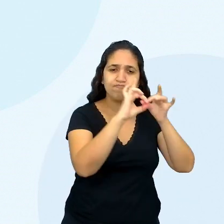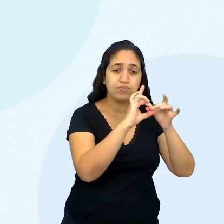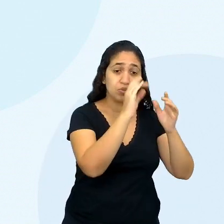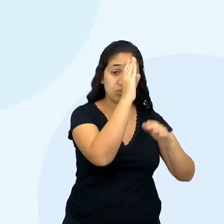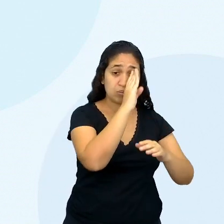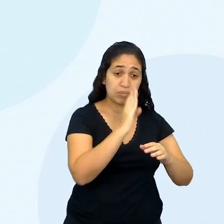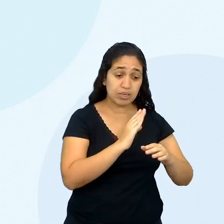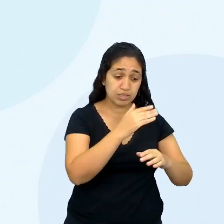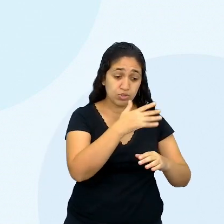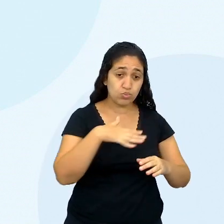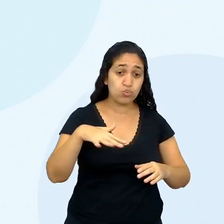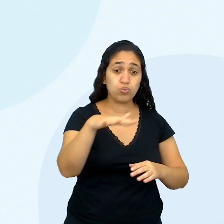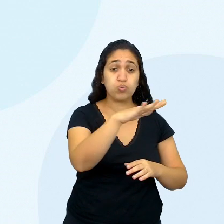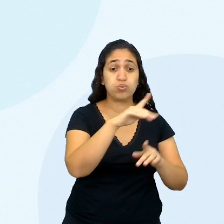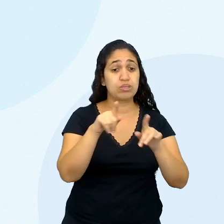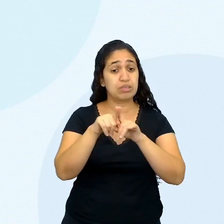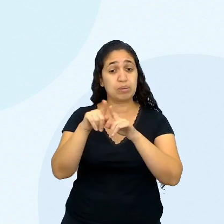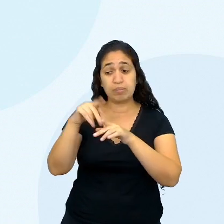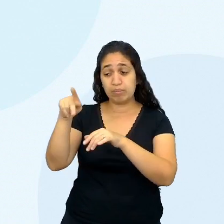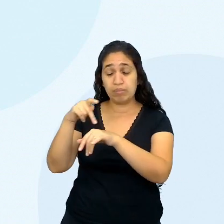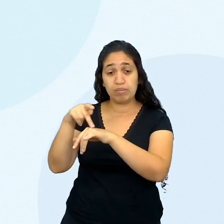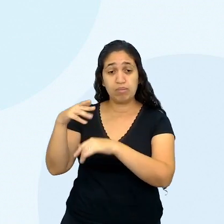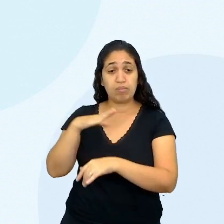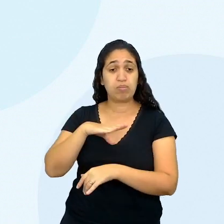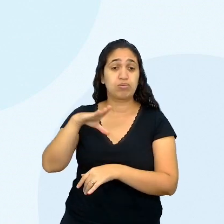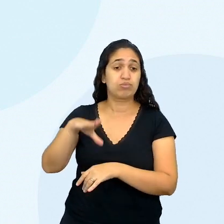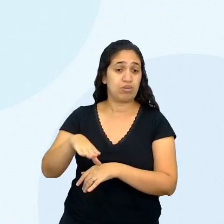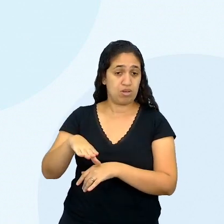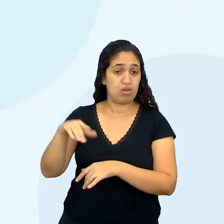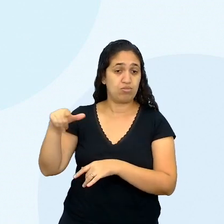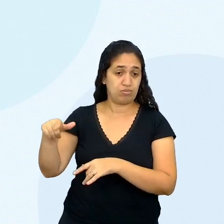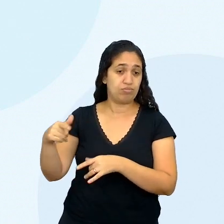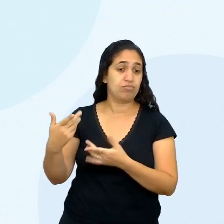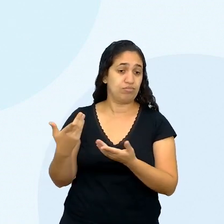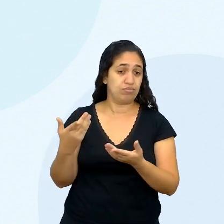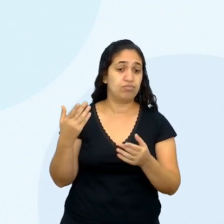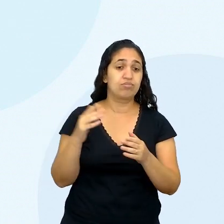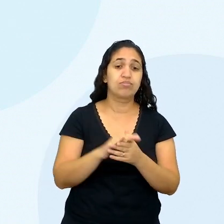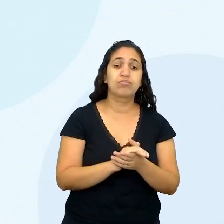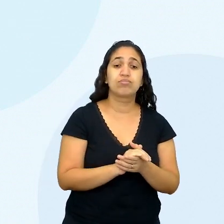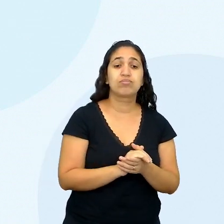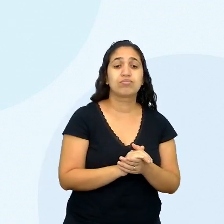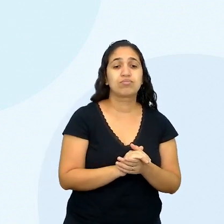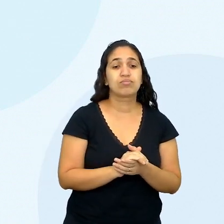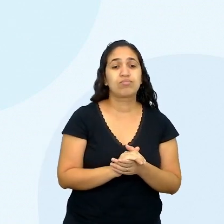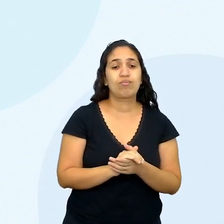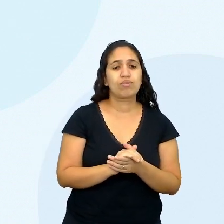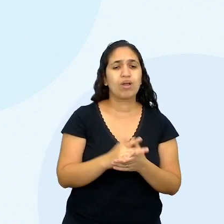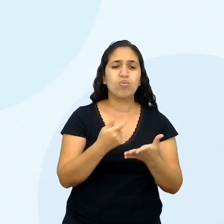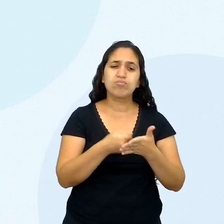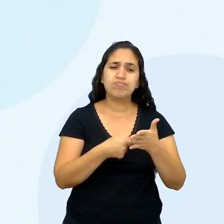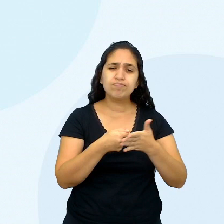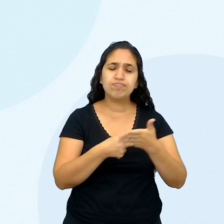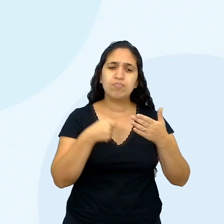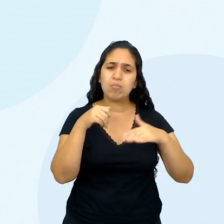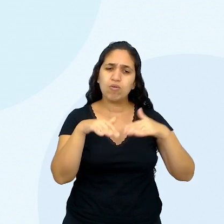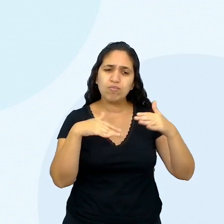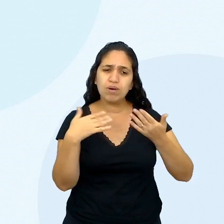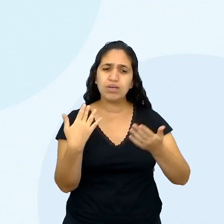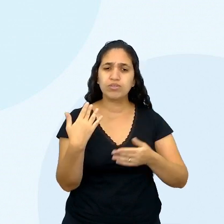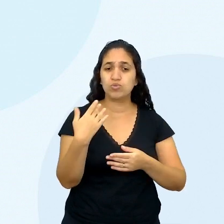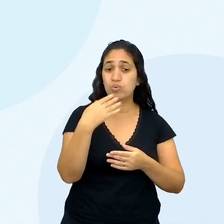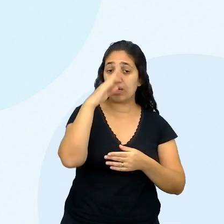escolas até de Portugal, que participam do movimento Escolas pelo Clima, e é um movimento gratuito